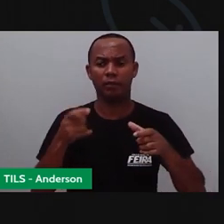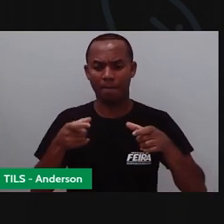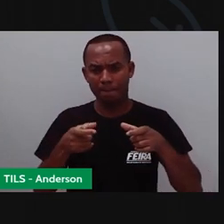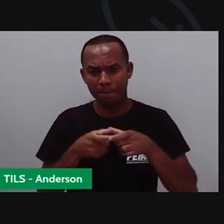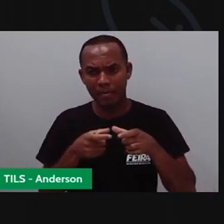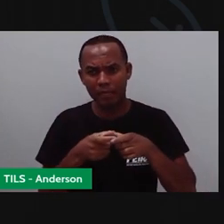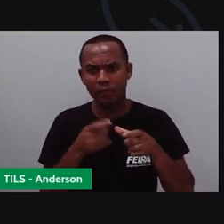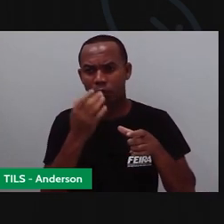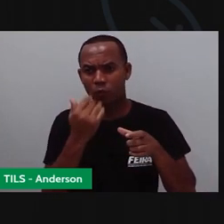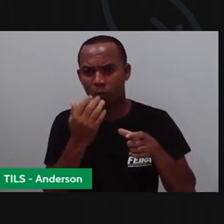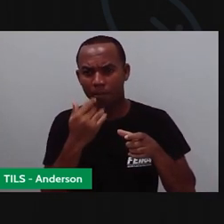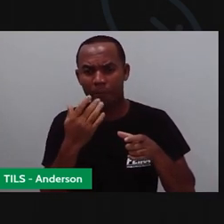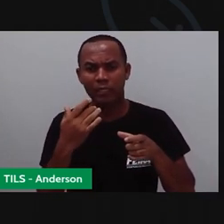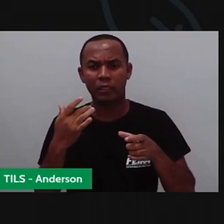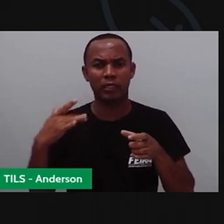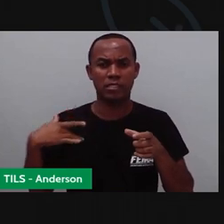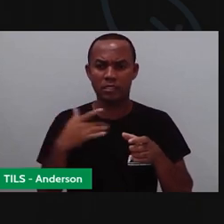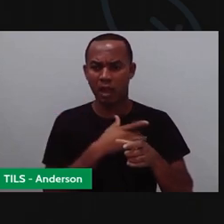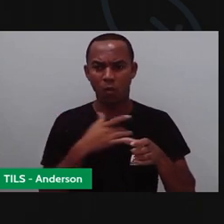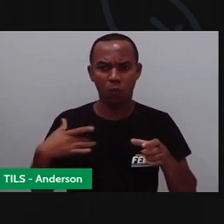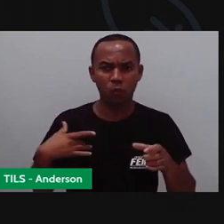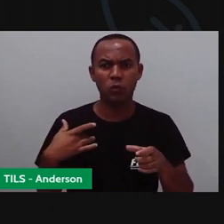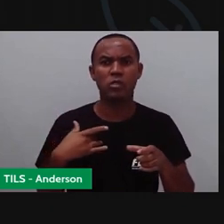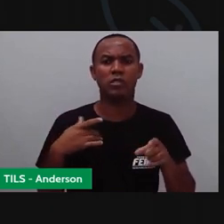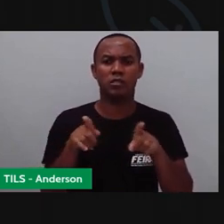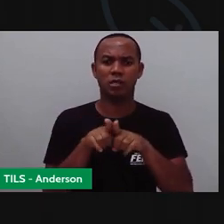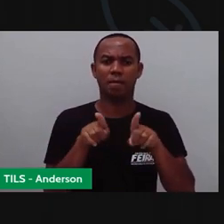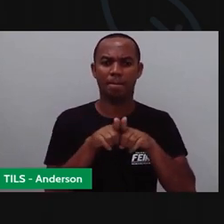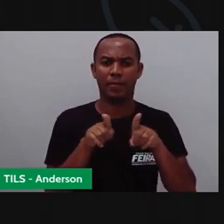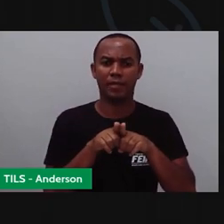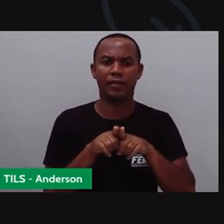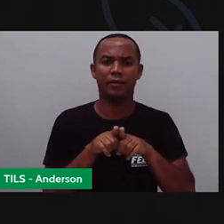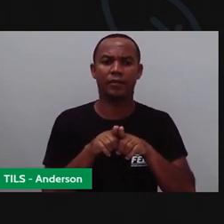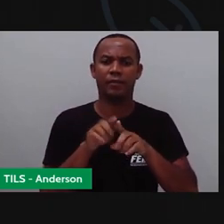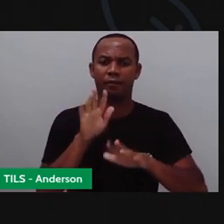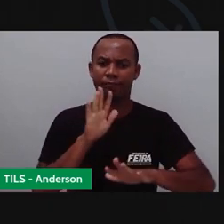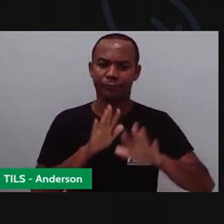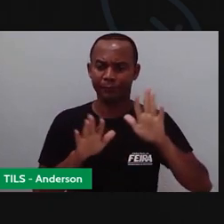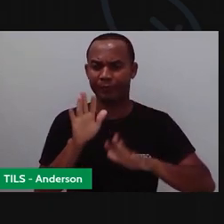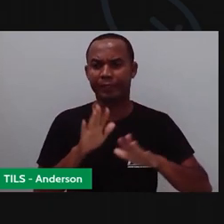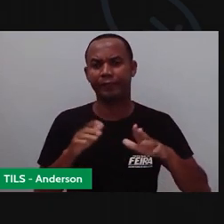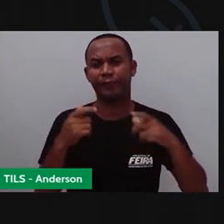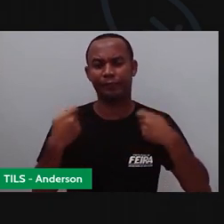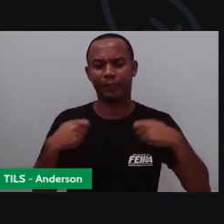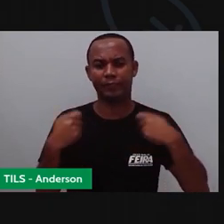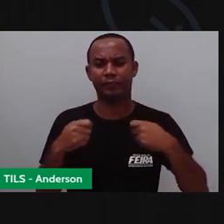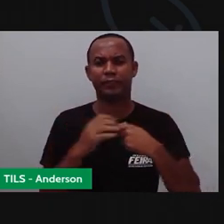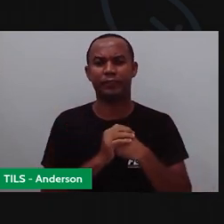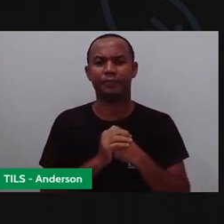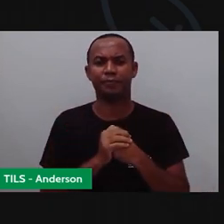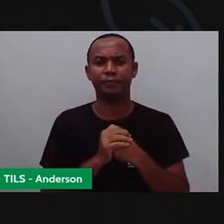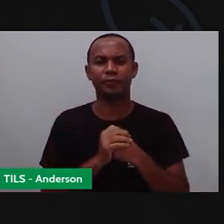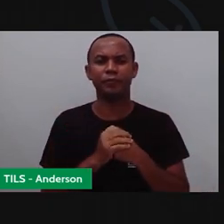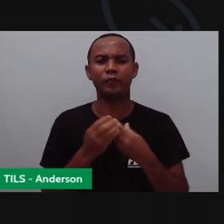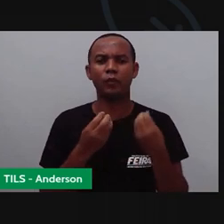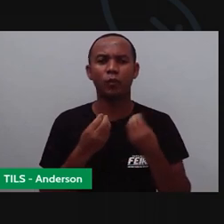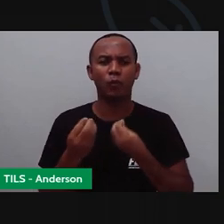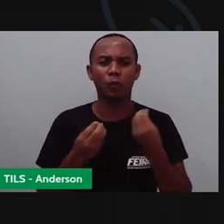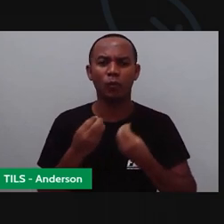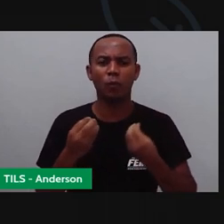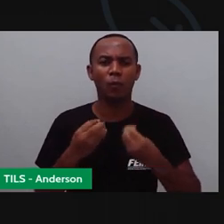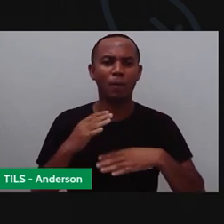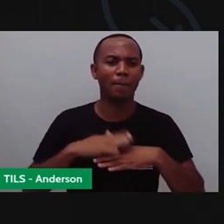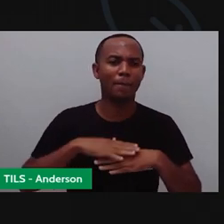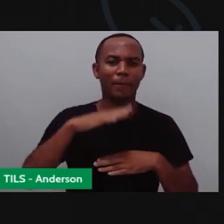menos né por conta das calorias porque não faz lá também é saúde e as coisas que estão aqui na base da pirâmide você acaba consumindo